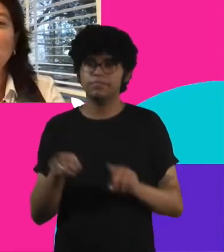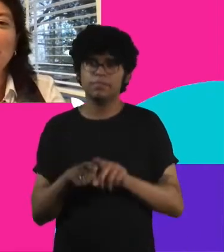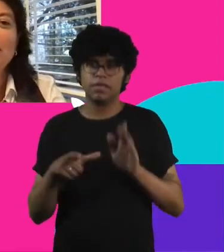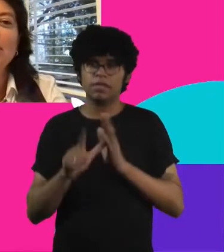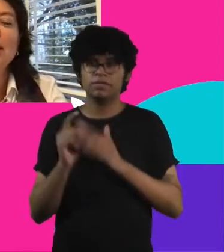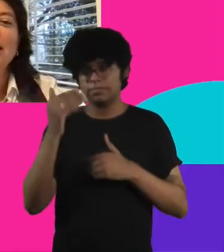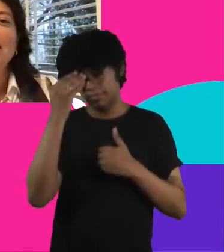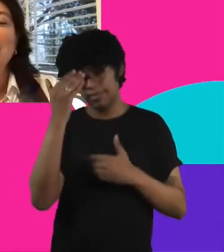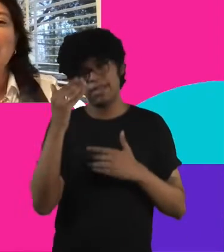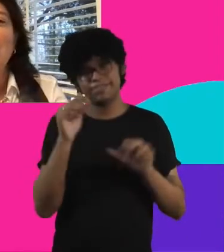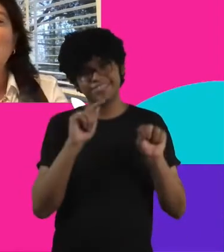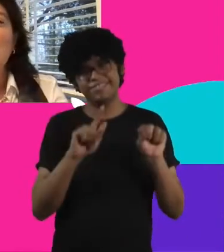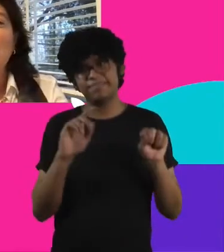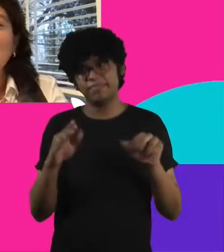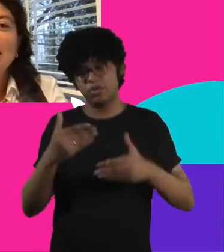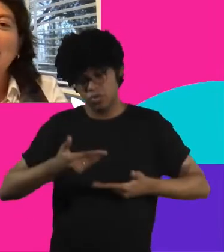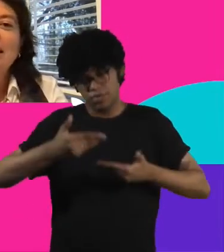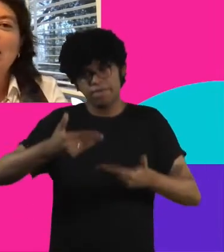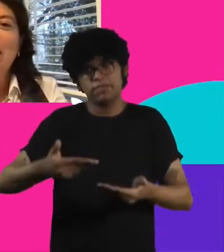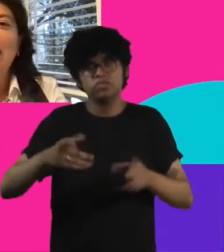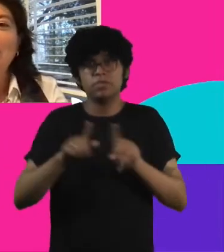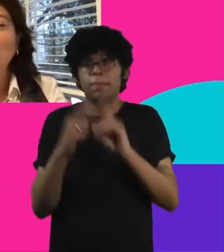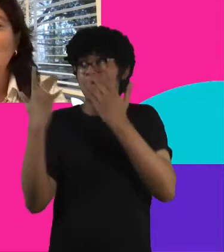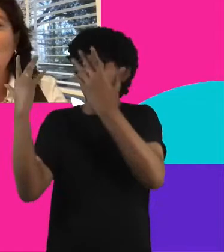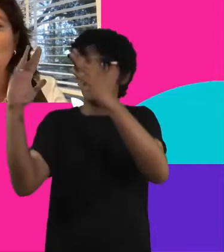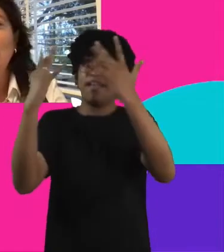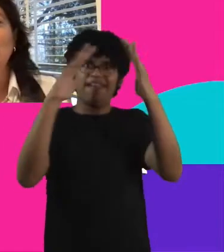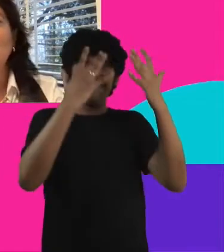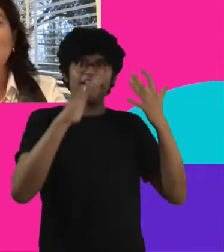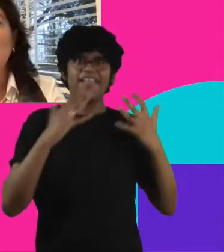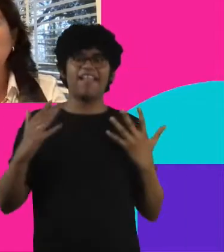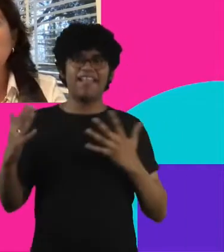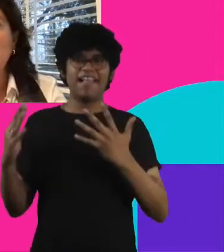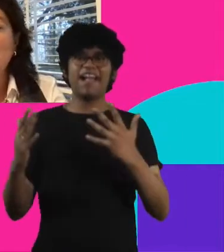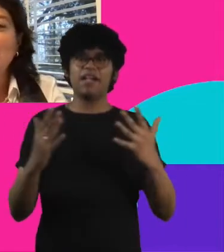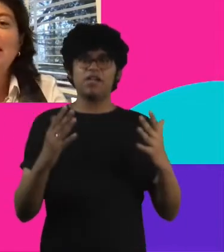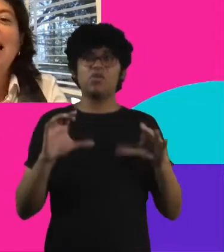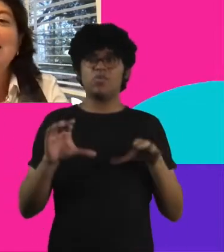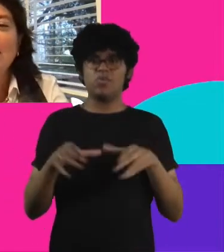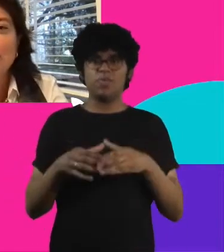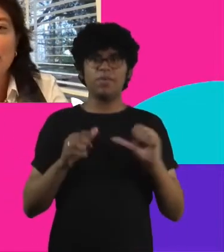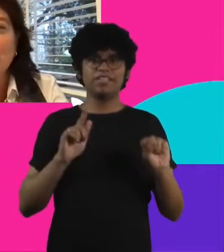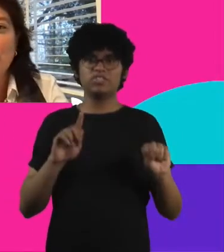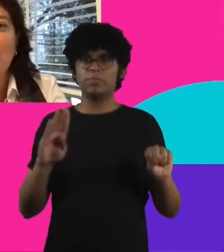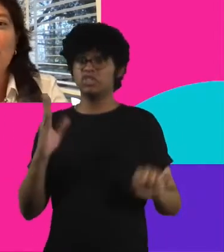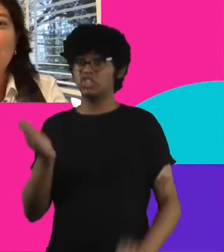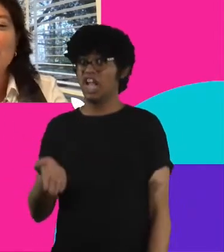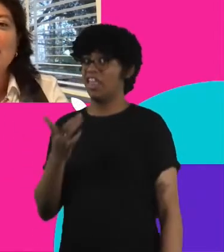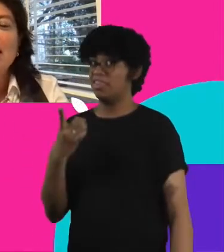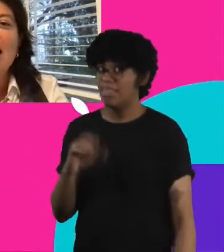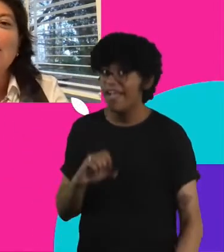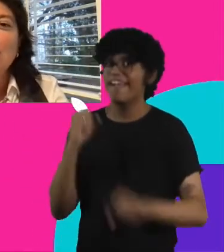pelo convite, parabenizar e celebrar toda a equipe da SGP nesses 10 anos de